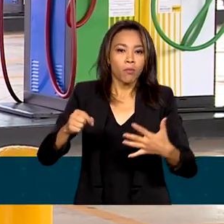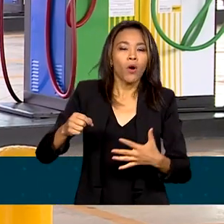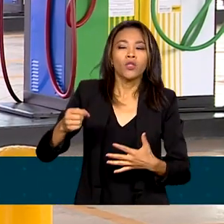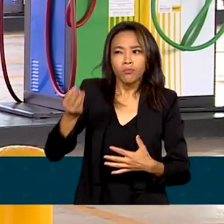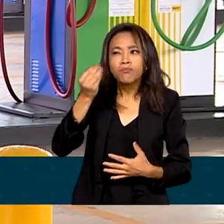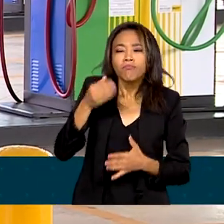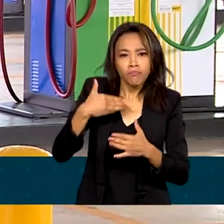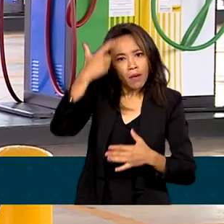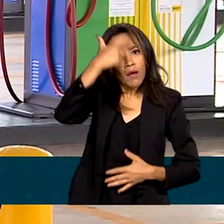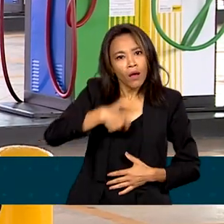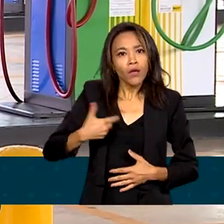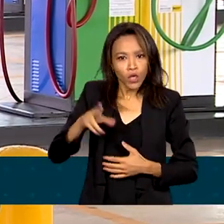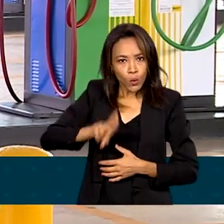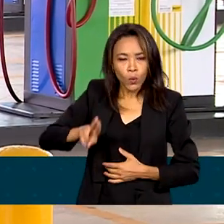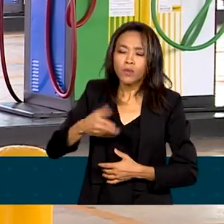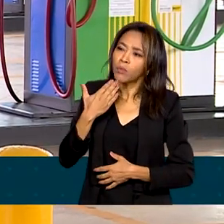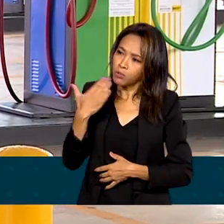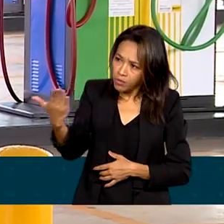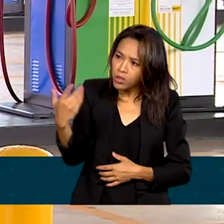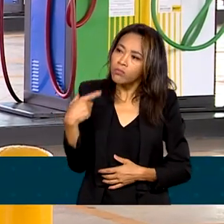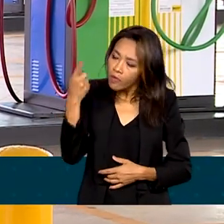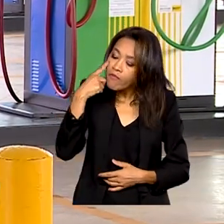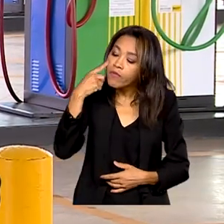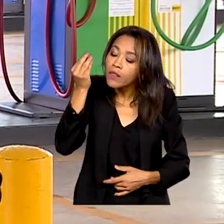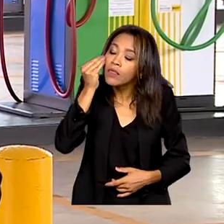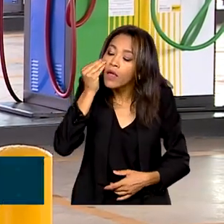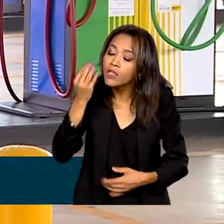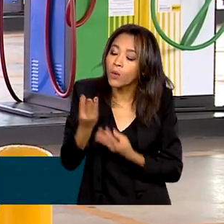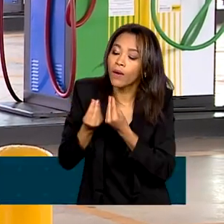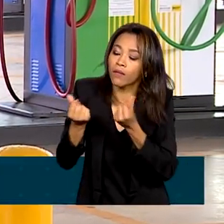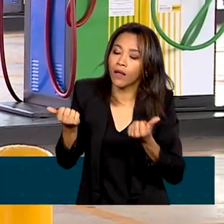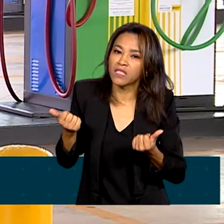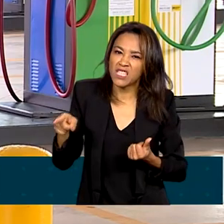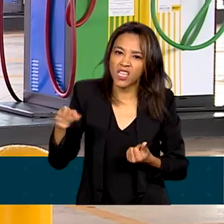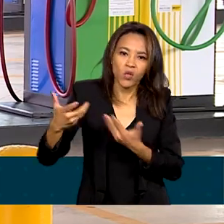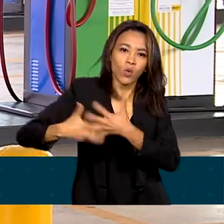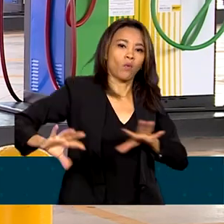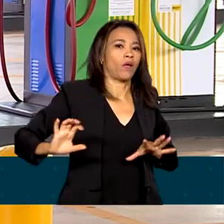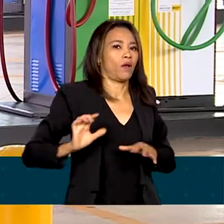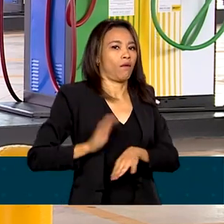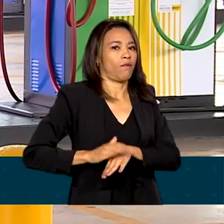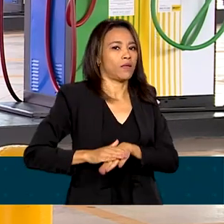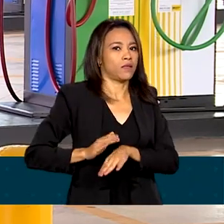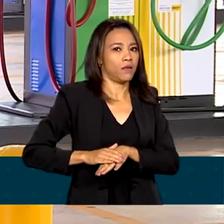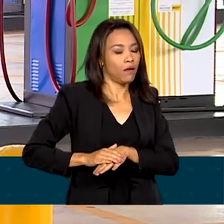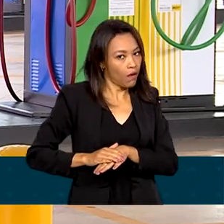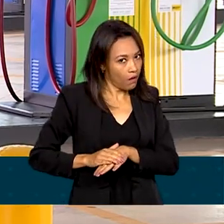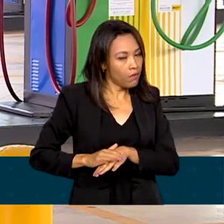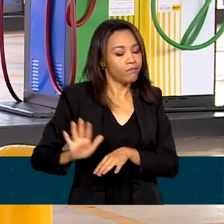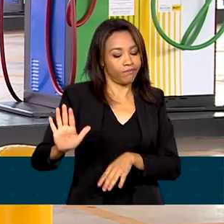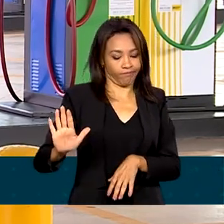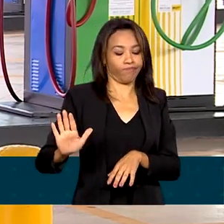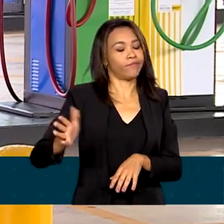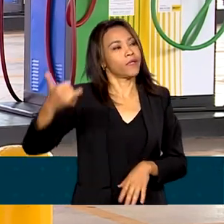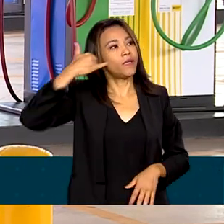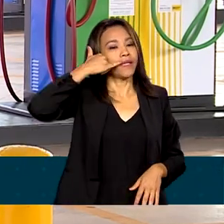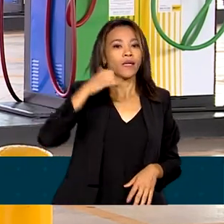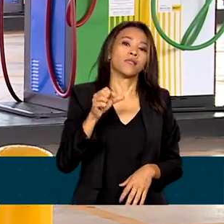de quantidade e qualidade na sua frente. Se o posto se recusar, a recomendação é ligar para o